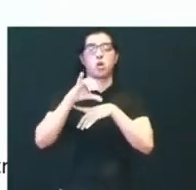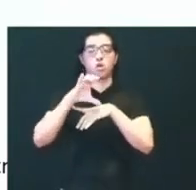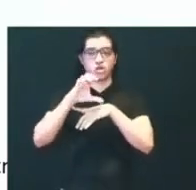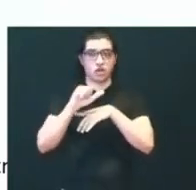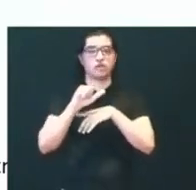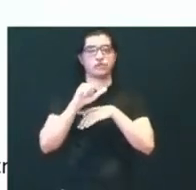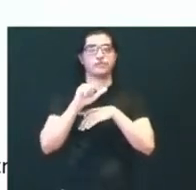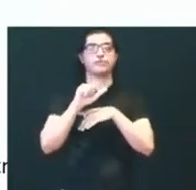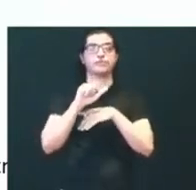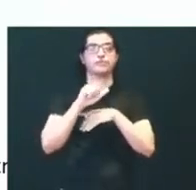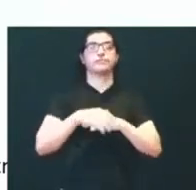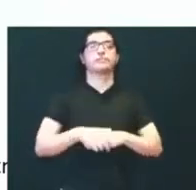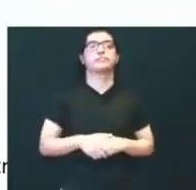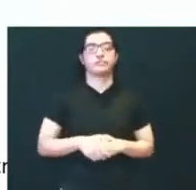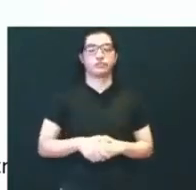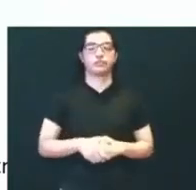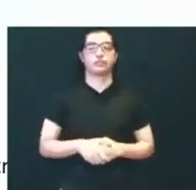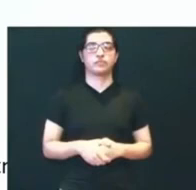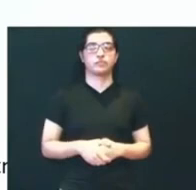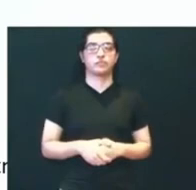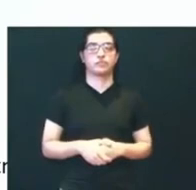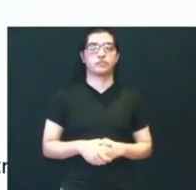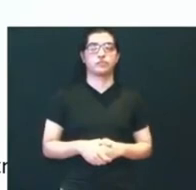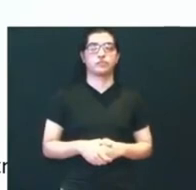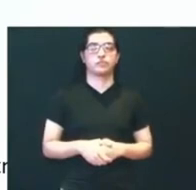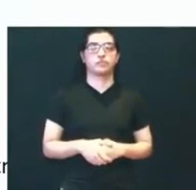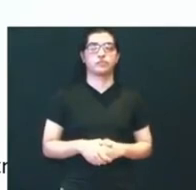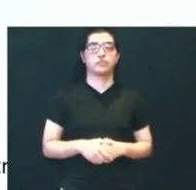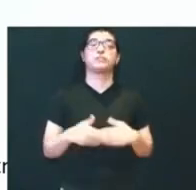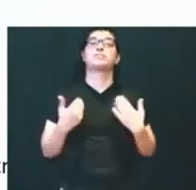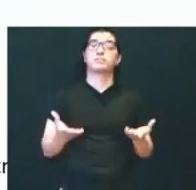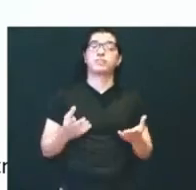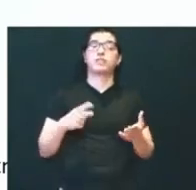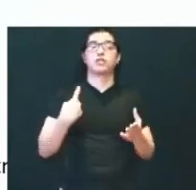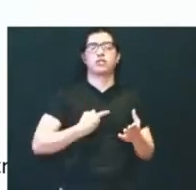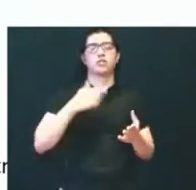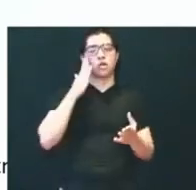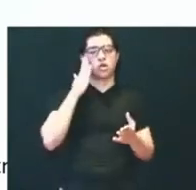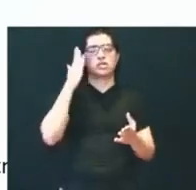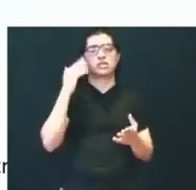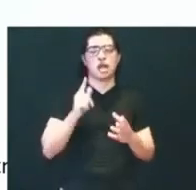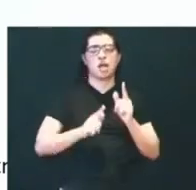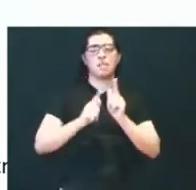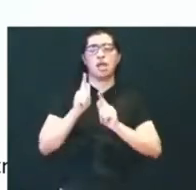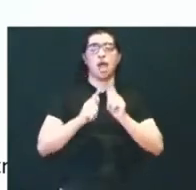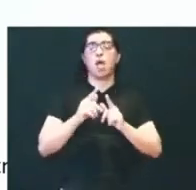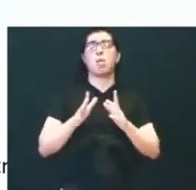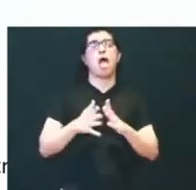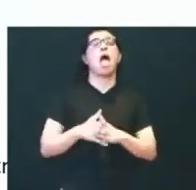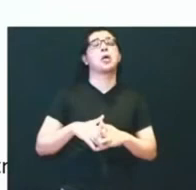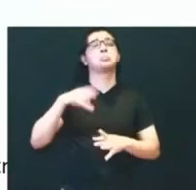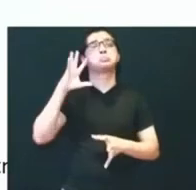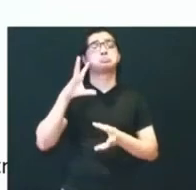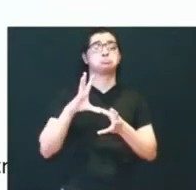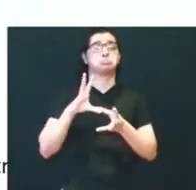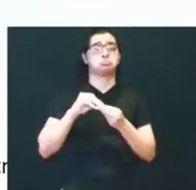crônica e da leucemia linfóide crônica. Não é porque a gente sabe desses dados que a gente, então uma criança, um